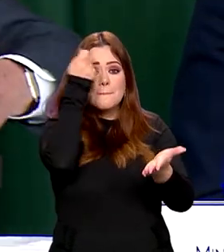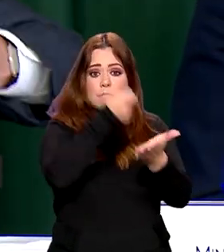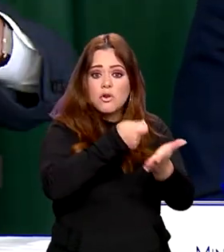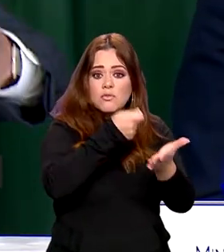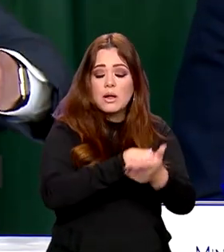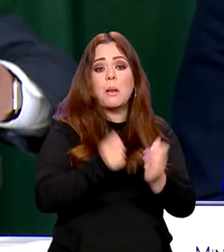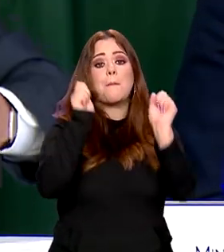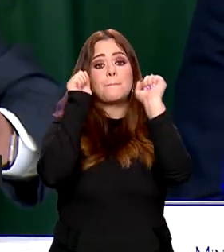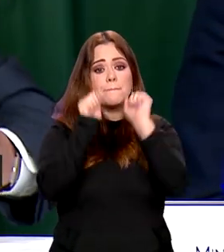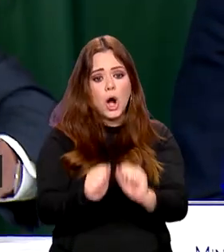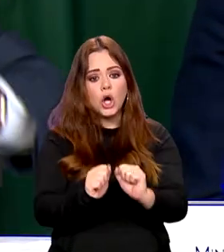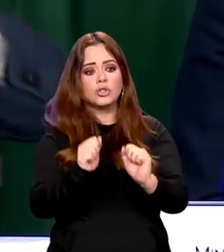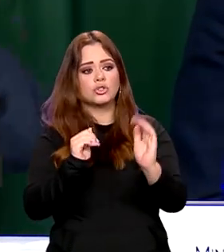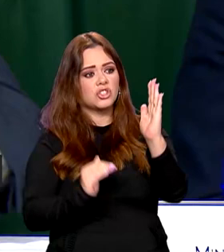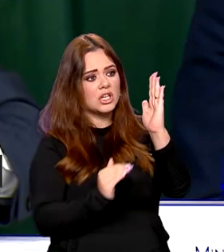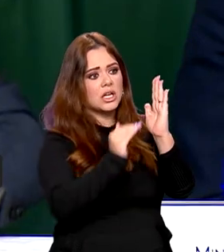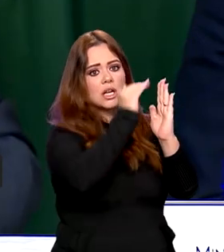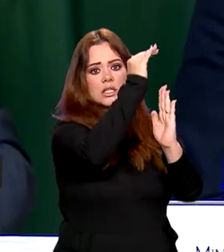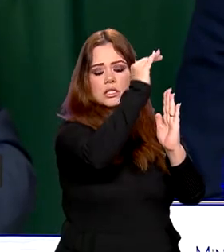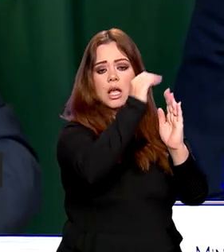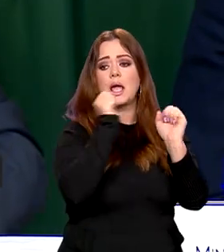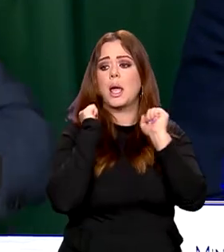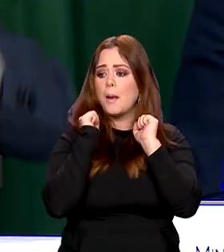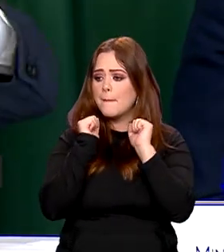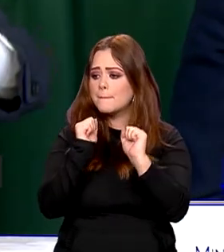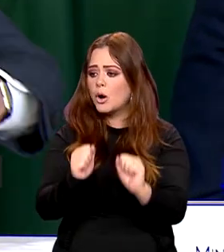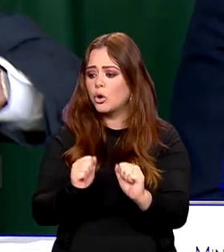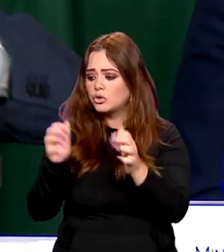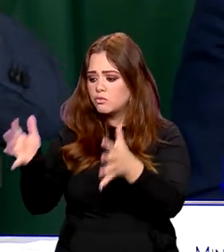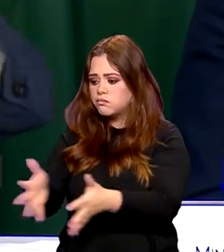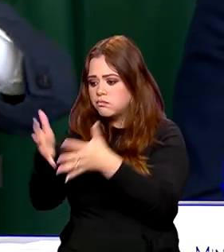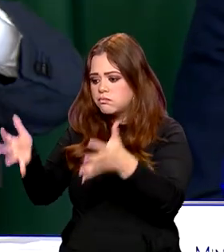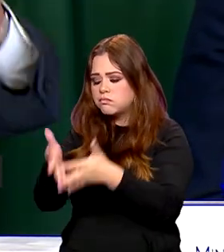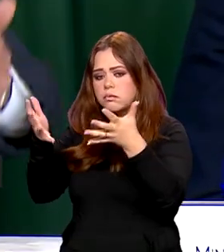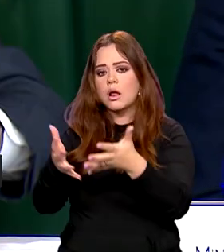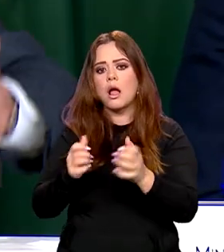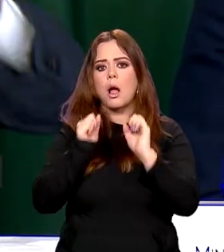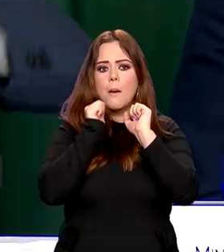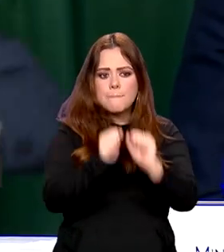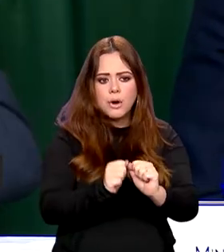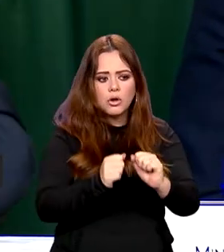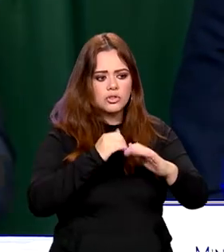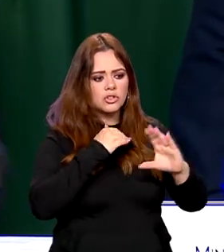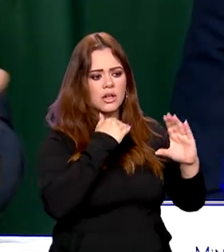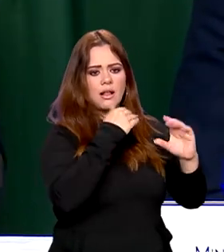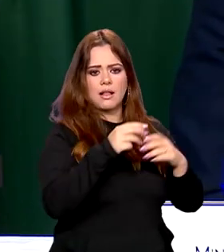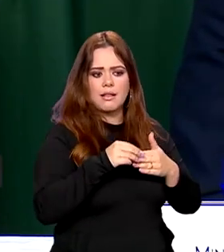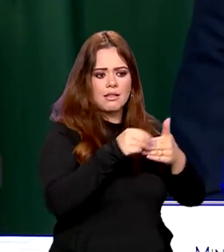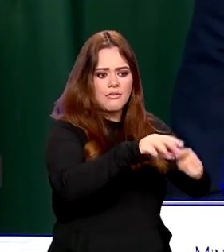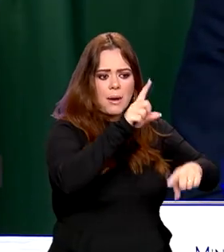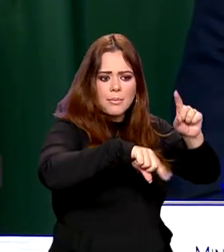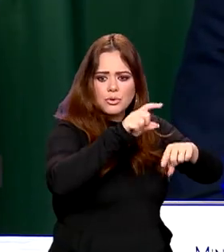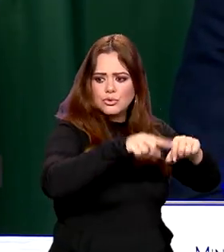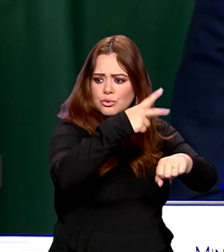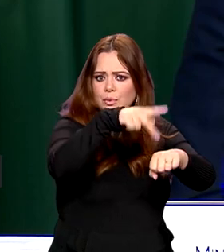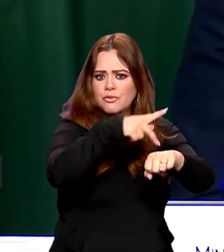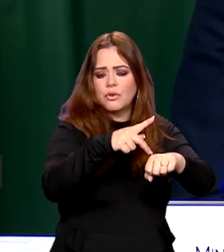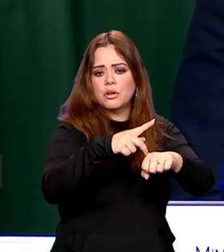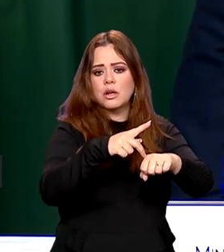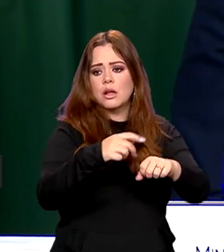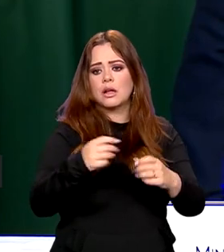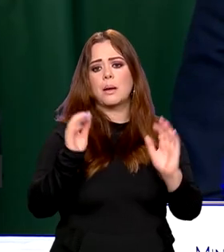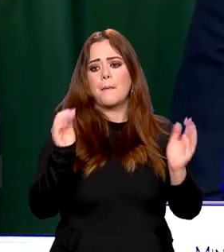é possível aumentar o salário mínimo e não ter inflação. Nós provamos que é possível importar e crescer o mercado inteiro. Não tem que